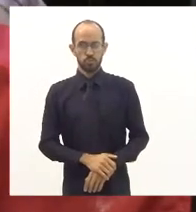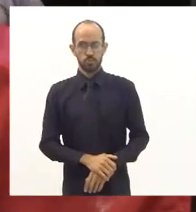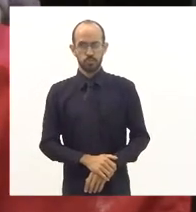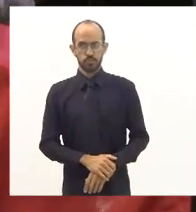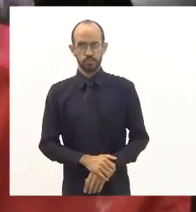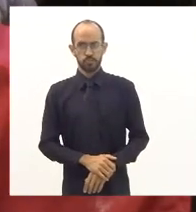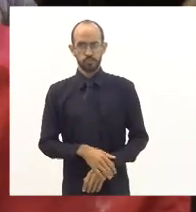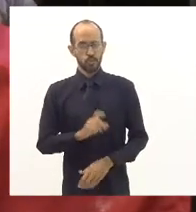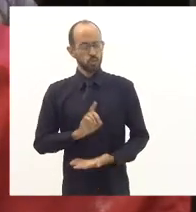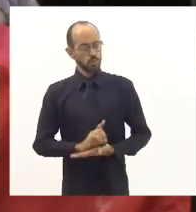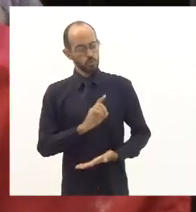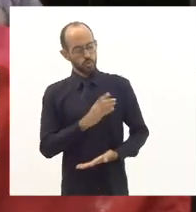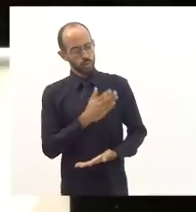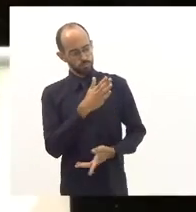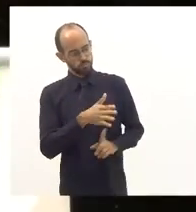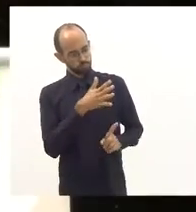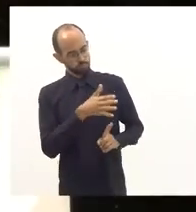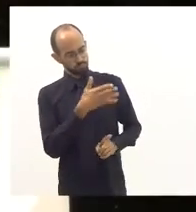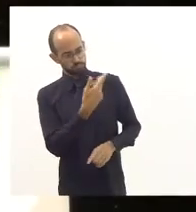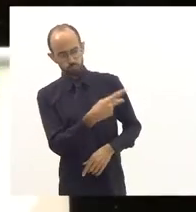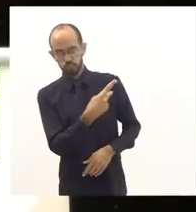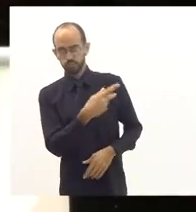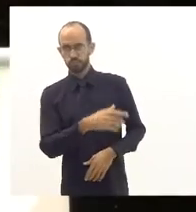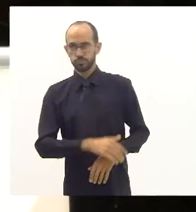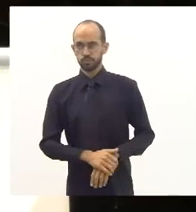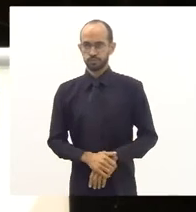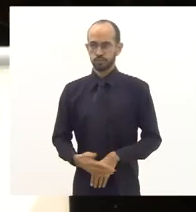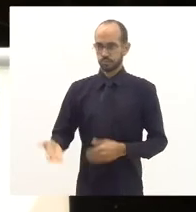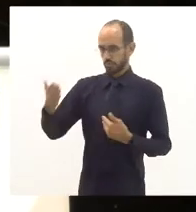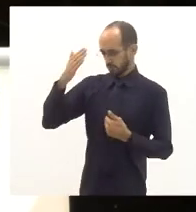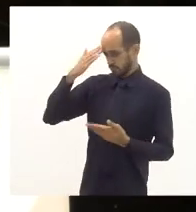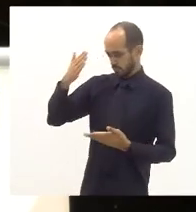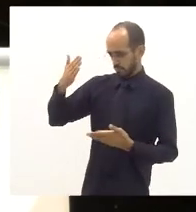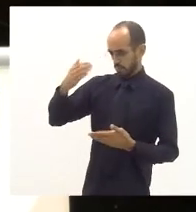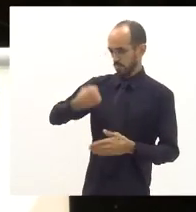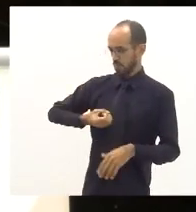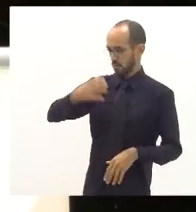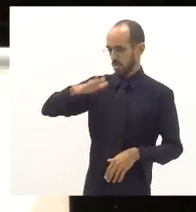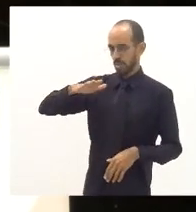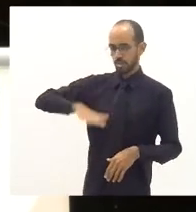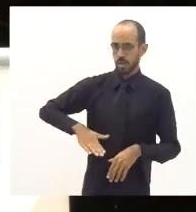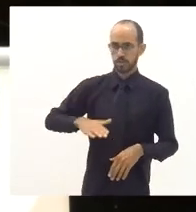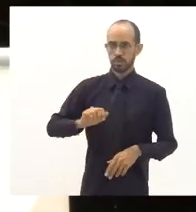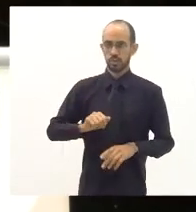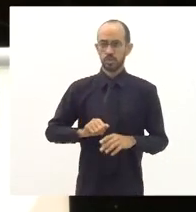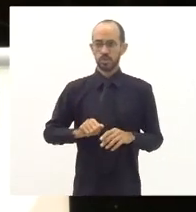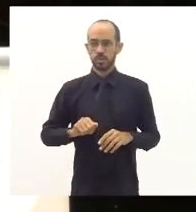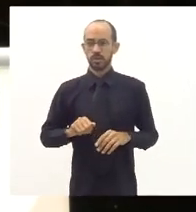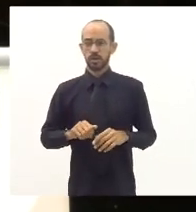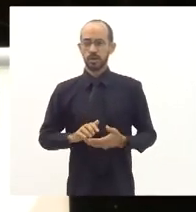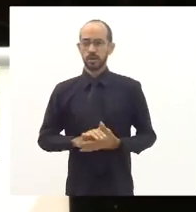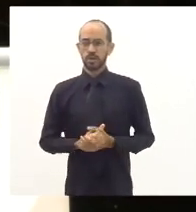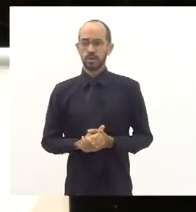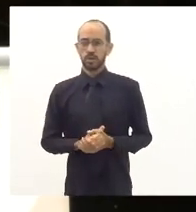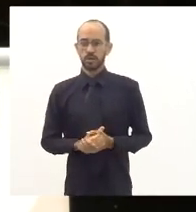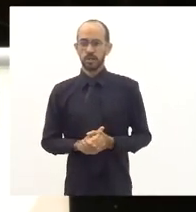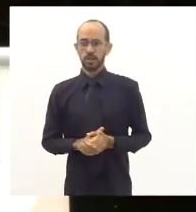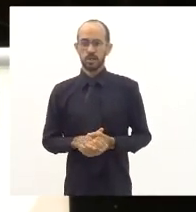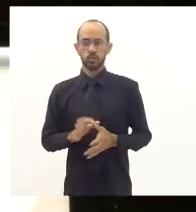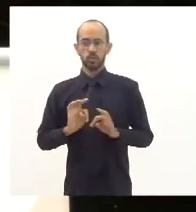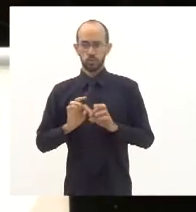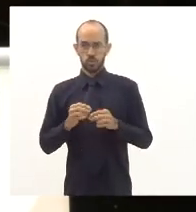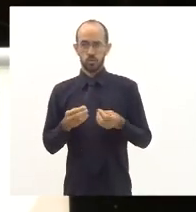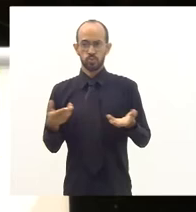a palavra é sua. Obrigada. Boa tarde a todos e todas que estão hoje aqui